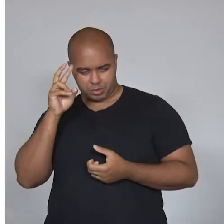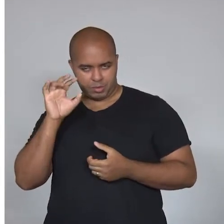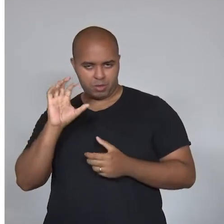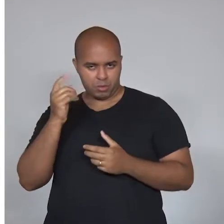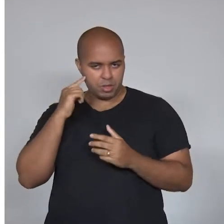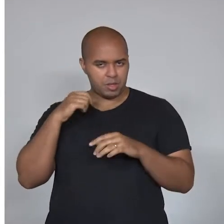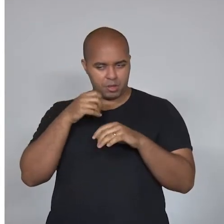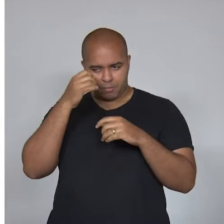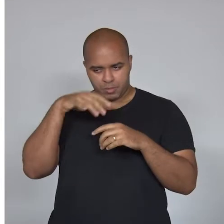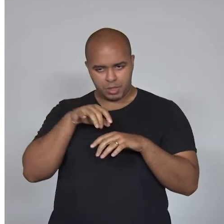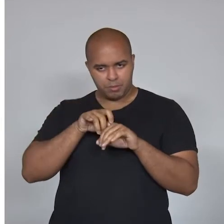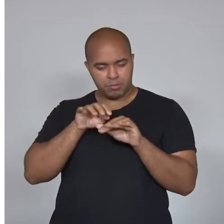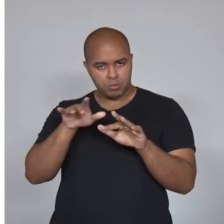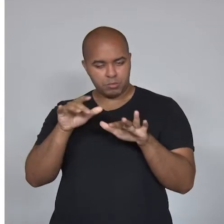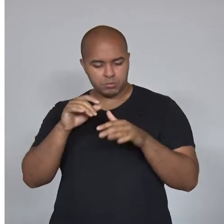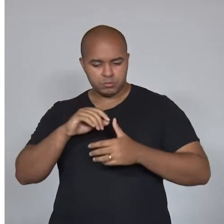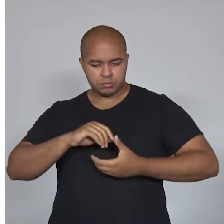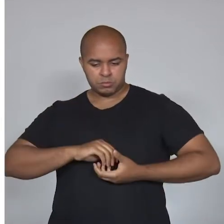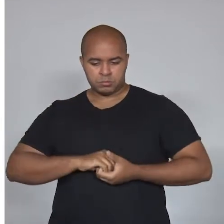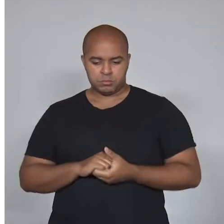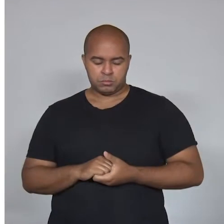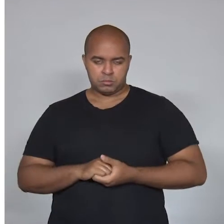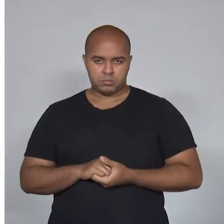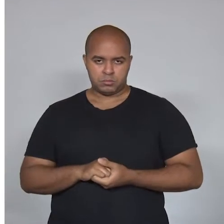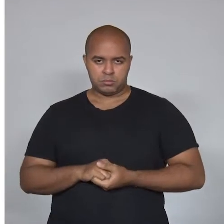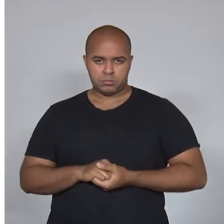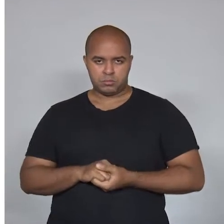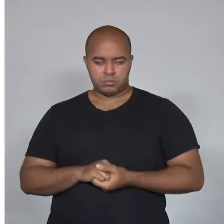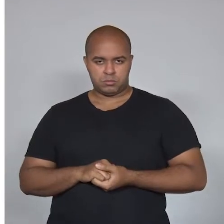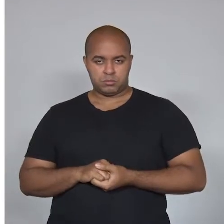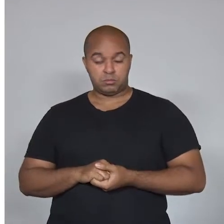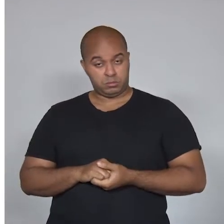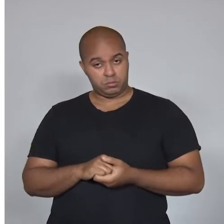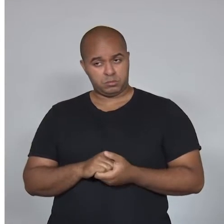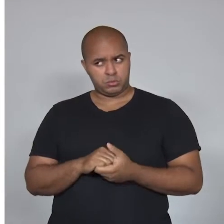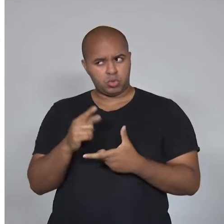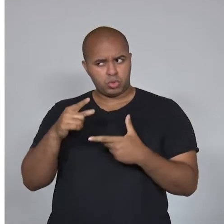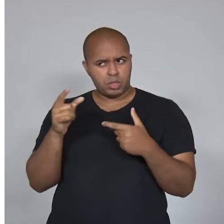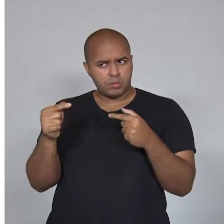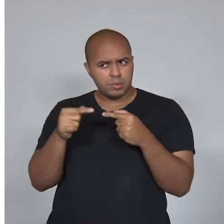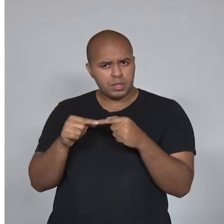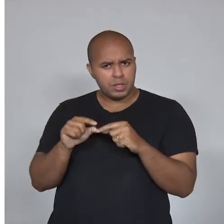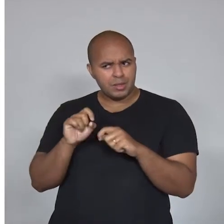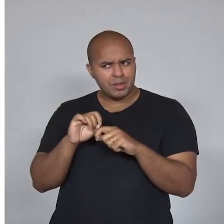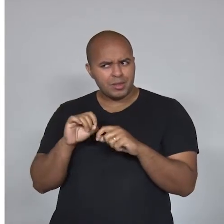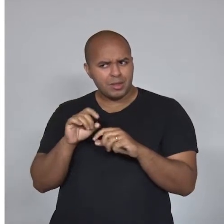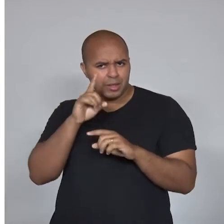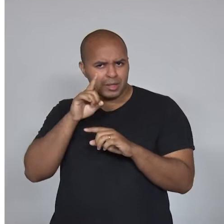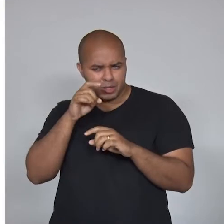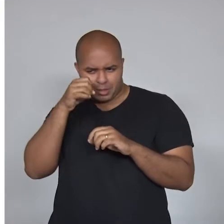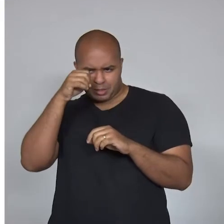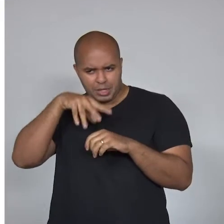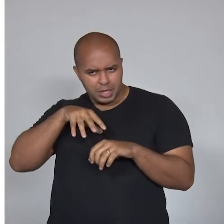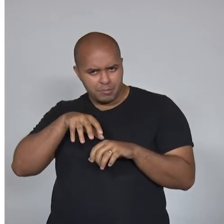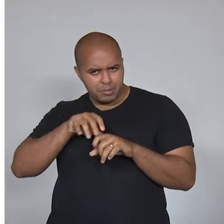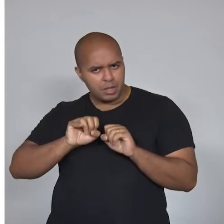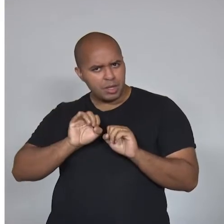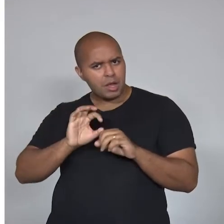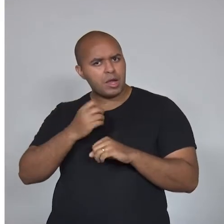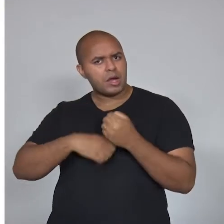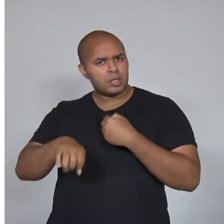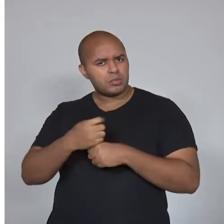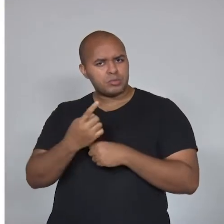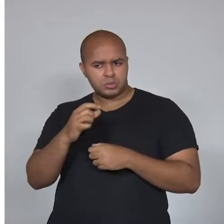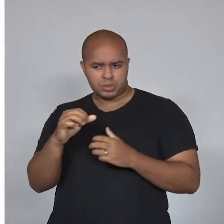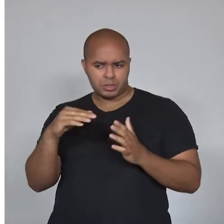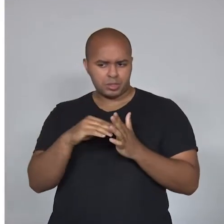a disease that remains active today. O mistério em torno da pandemia da gripe de